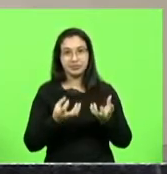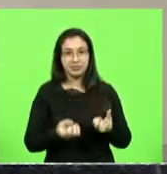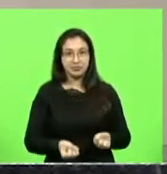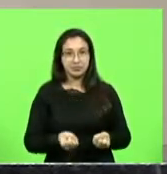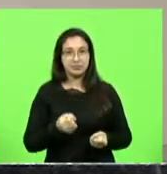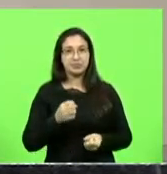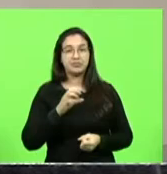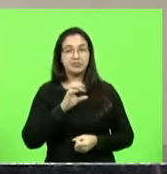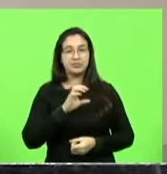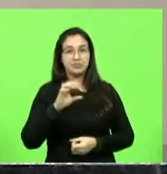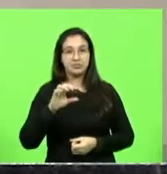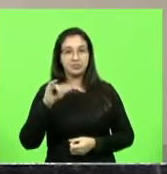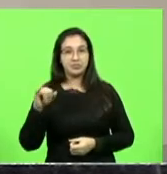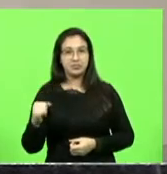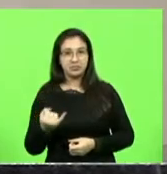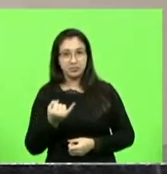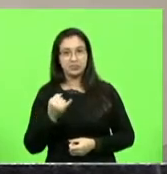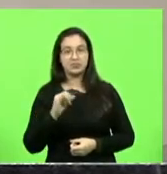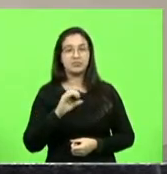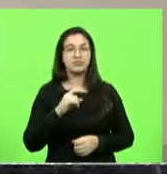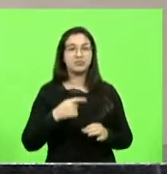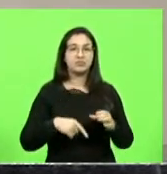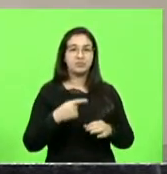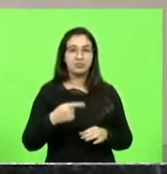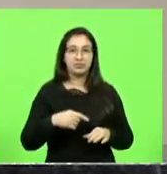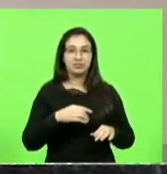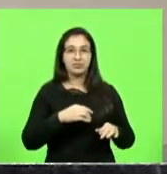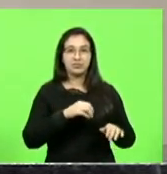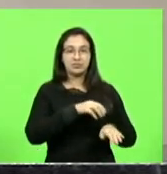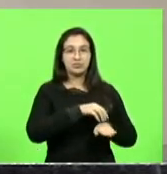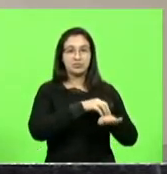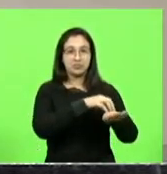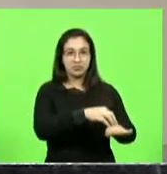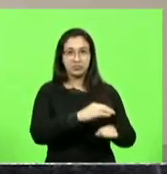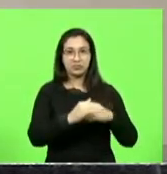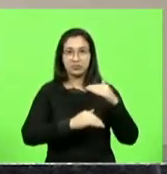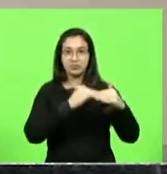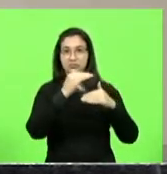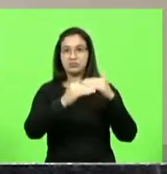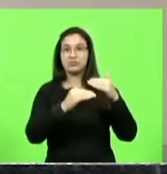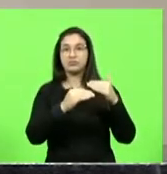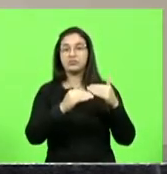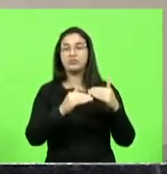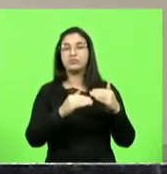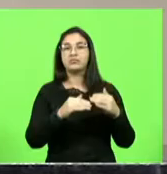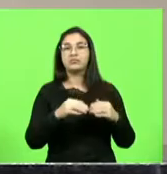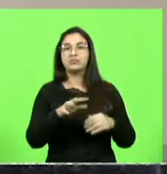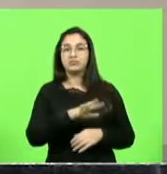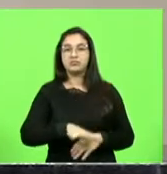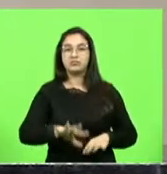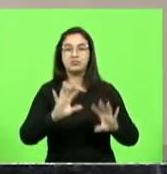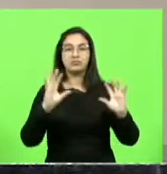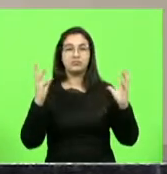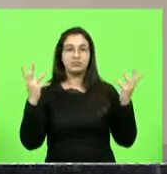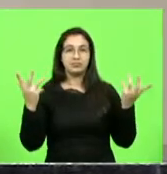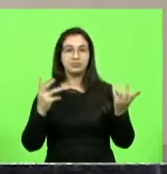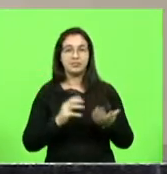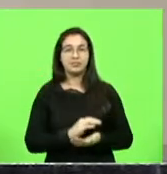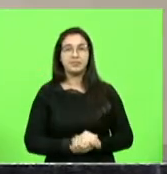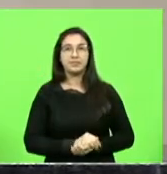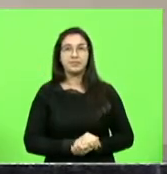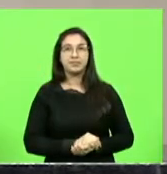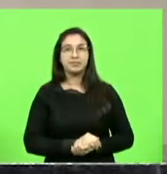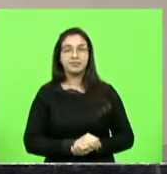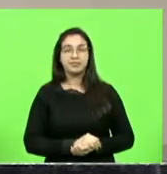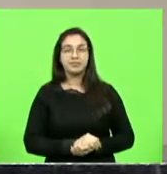de Constituição e Justiça, Comissão de Transporte e Desenvolvimento Urbano e Comissão de Turismo e Meio Ambiente. Em discussão. Senhor presidente.